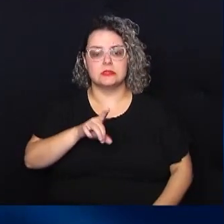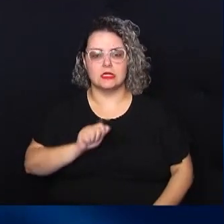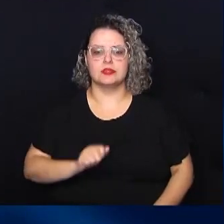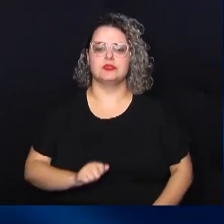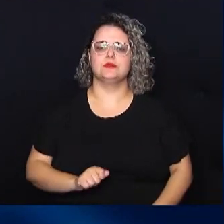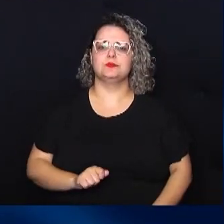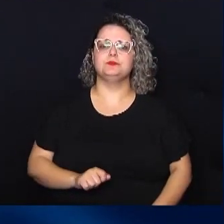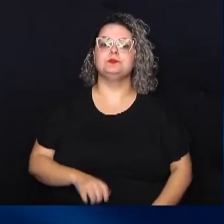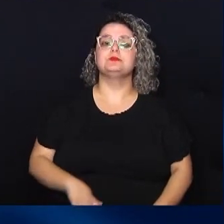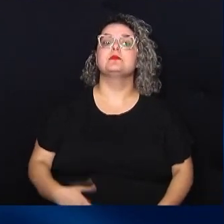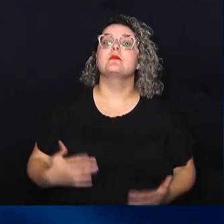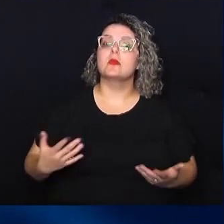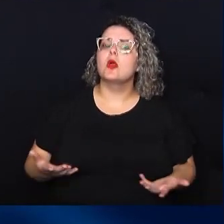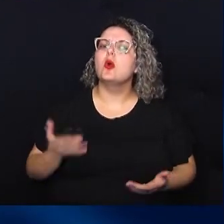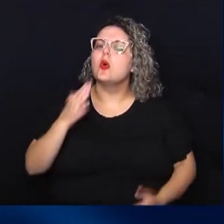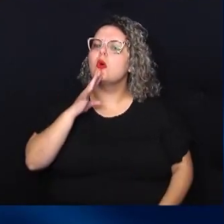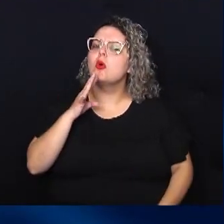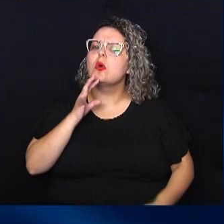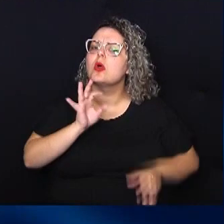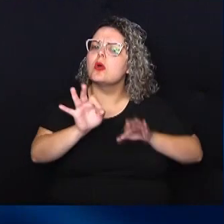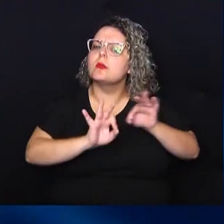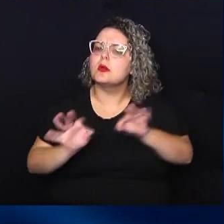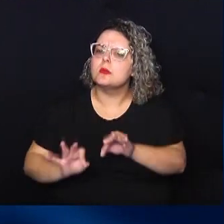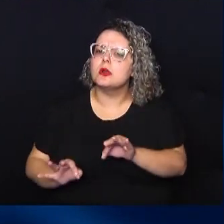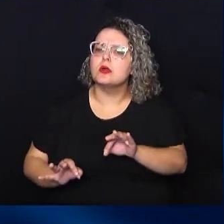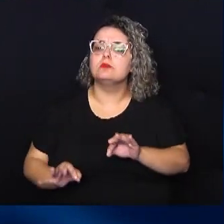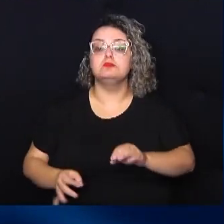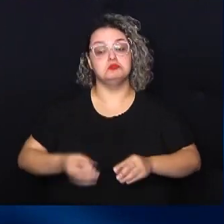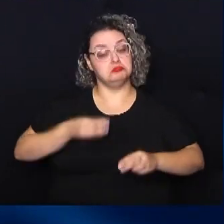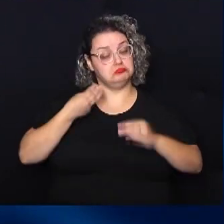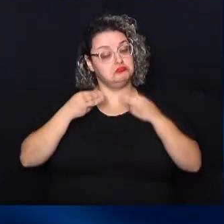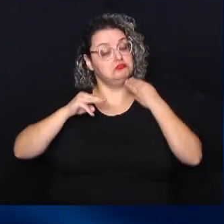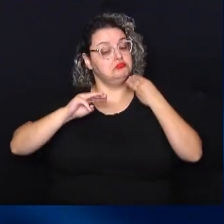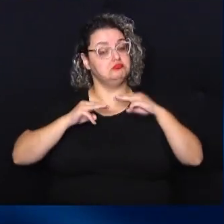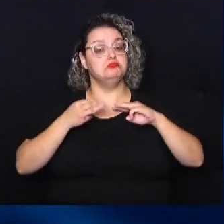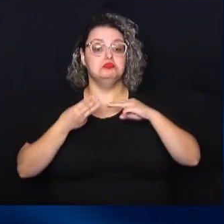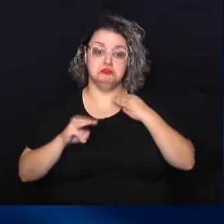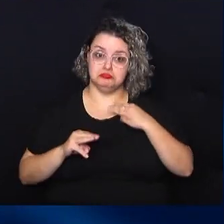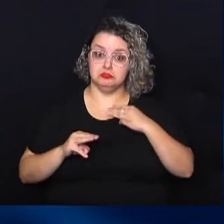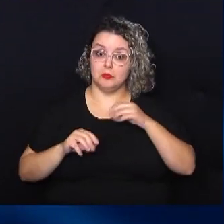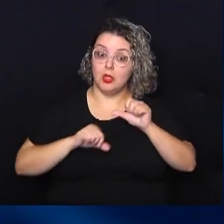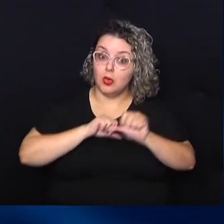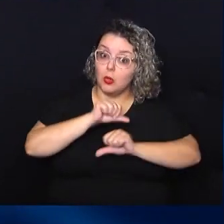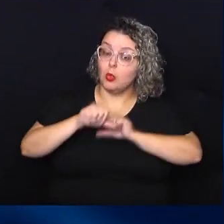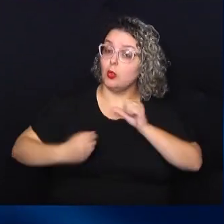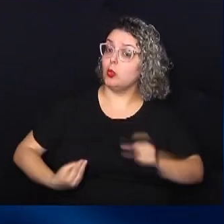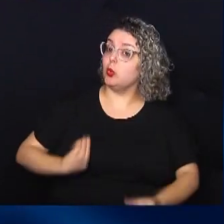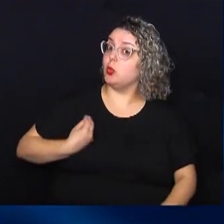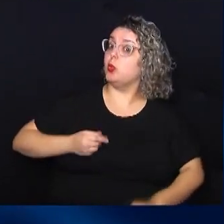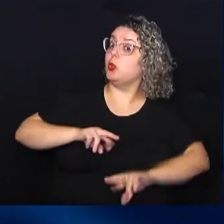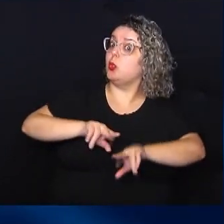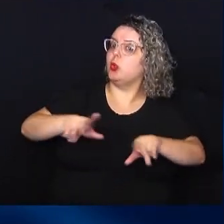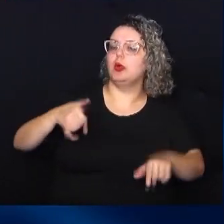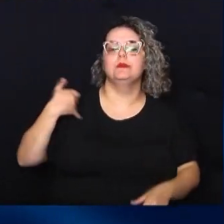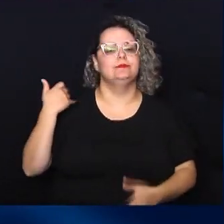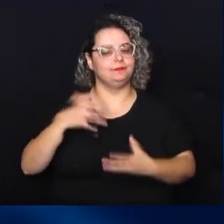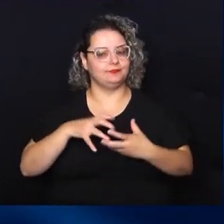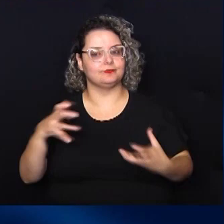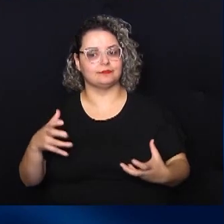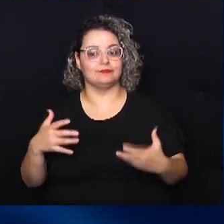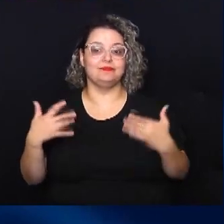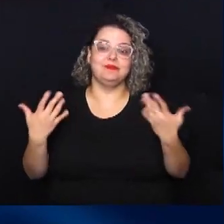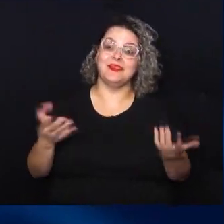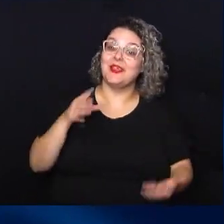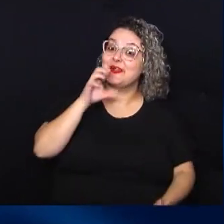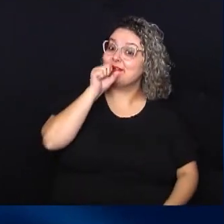o projeto que oferece oficina de musicalização e que está mudando a vida de muitos idosos. E o fim